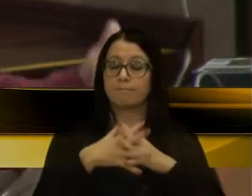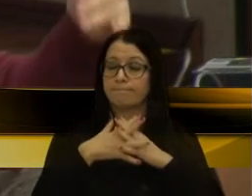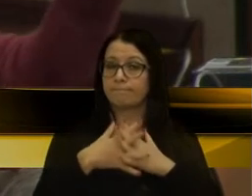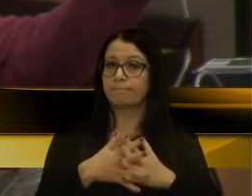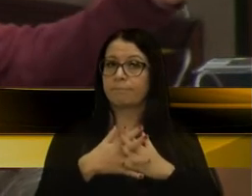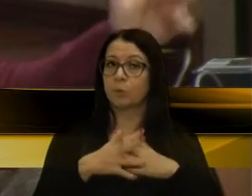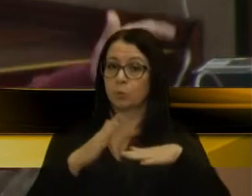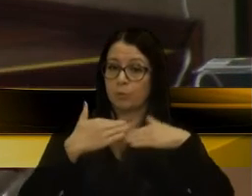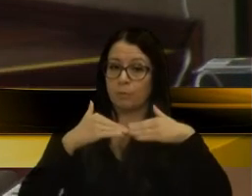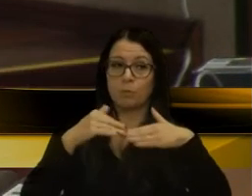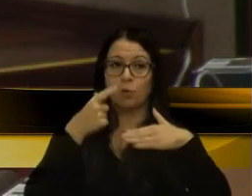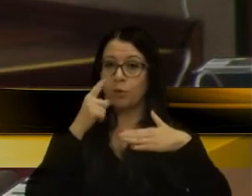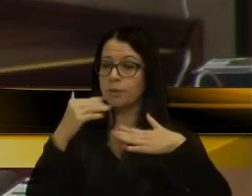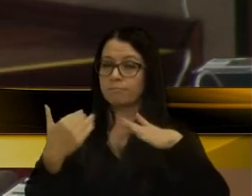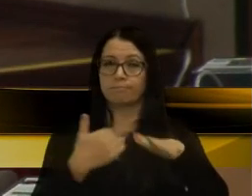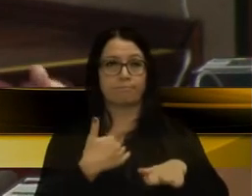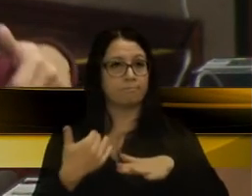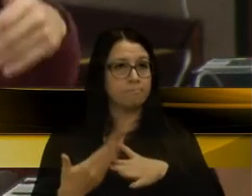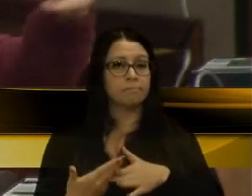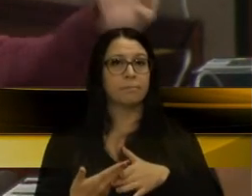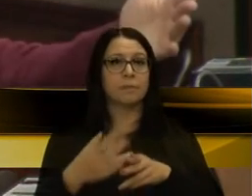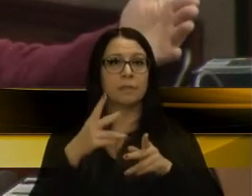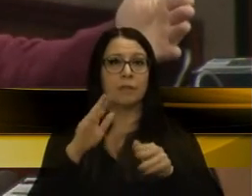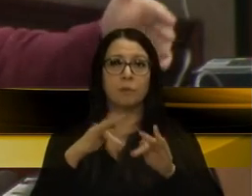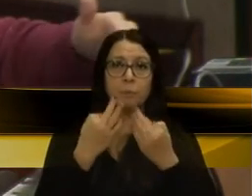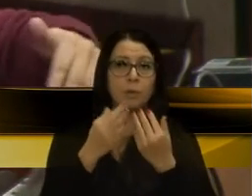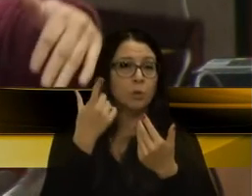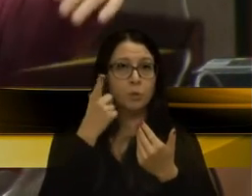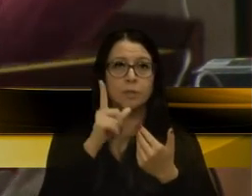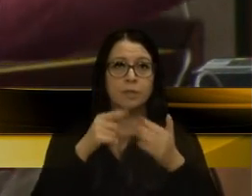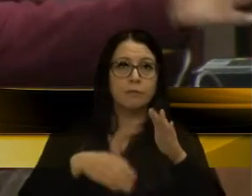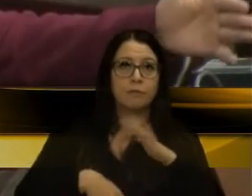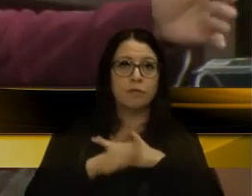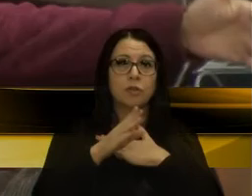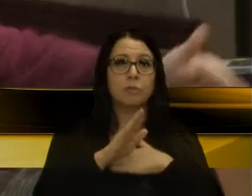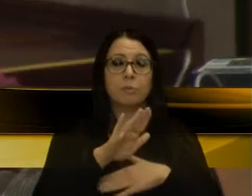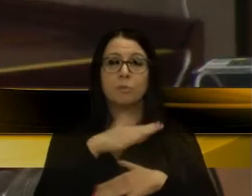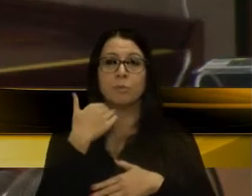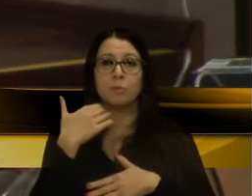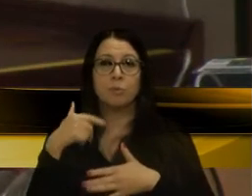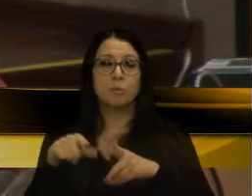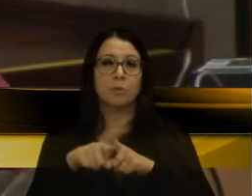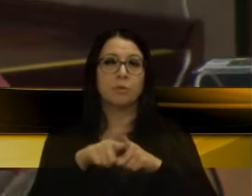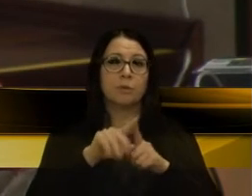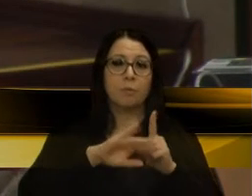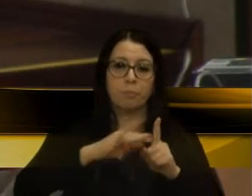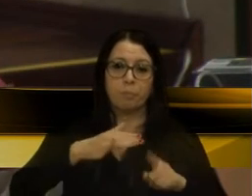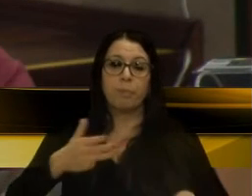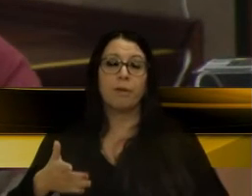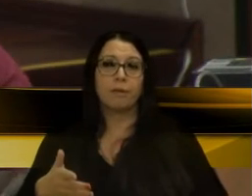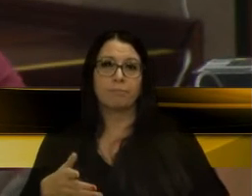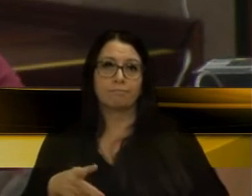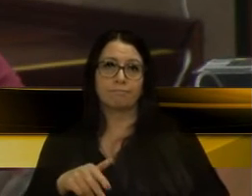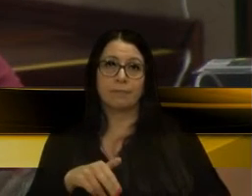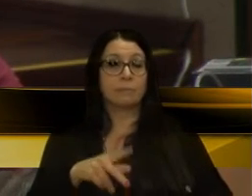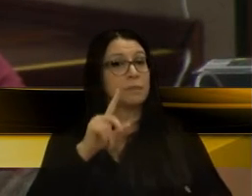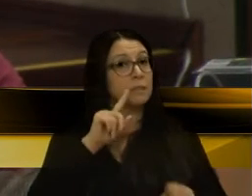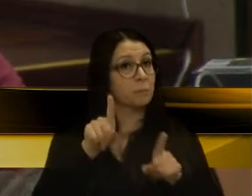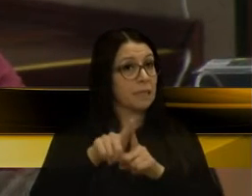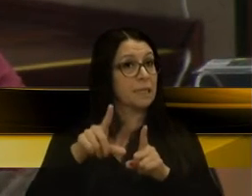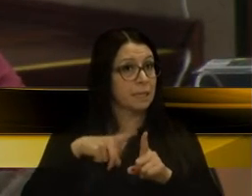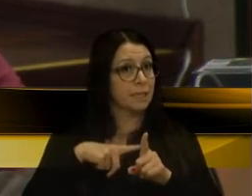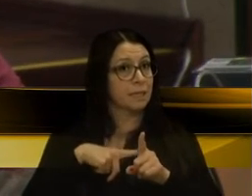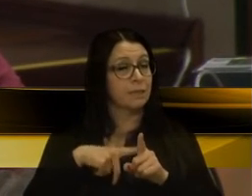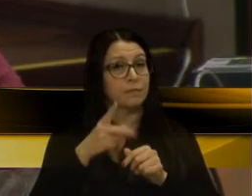né? Os caminhoneiros não conseguem transitar, as famílias não conseguem viajar porque tem mortes no trânsito devido aos buracos. Agora, também nós temos que